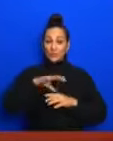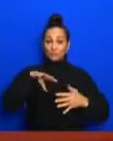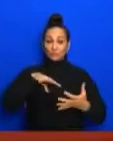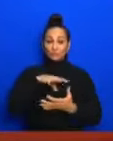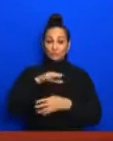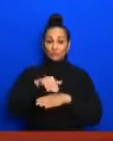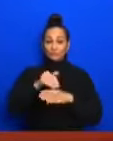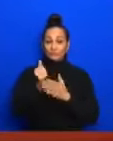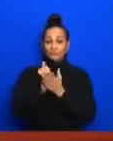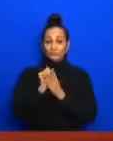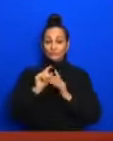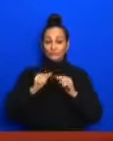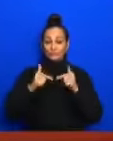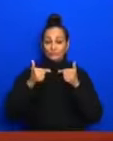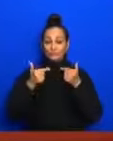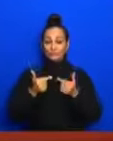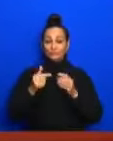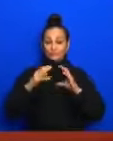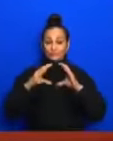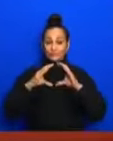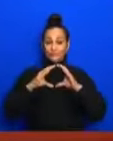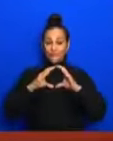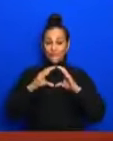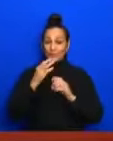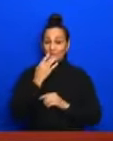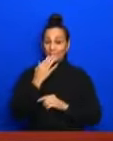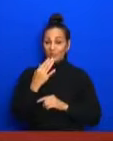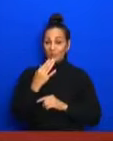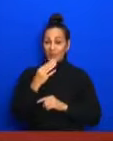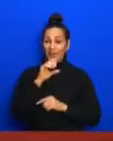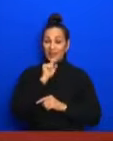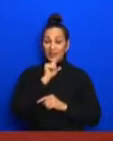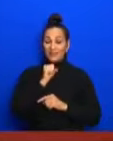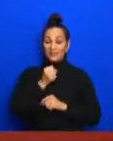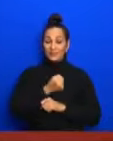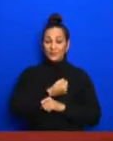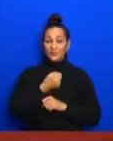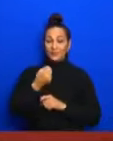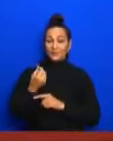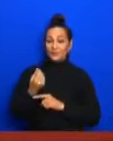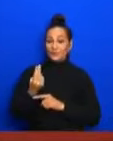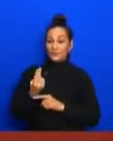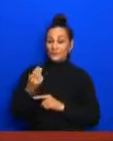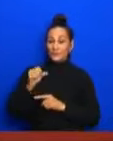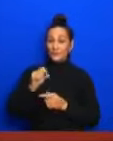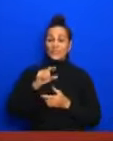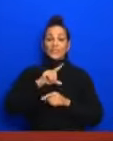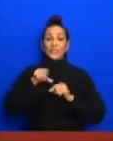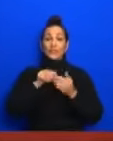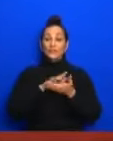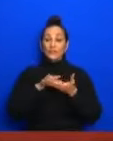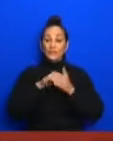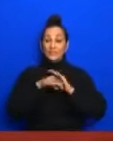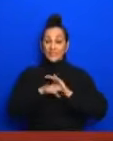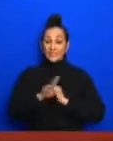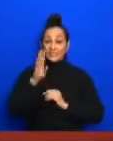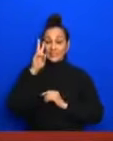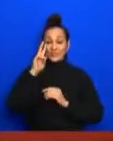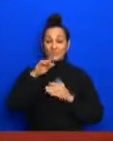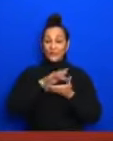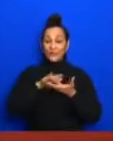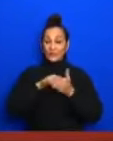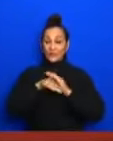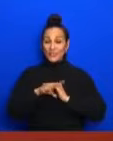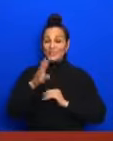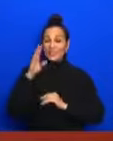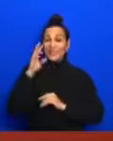globo girando, você chamando a sorte, chegando bola laranja 29, laranja número 29. Tem Loto Mania segunda, tem Loto Mania quarta, tem